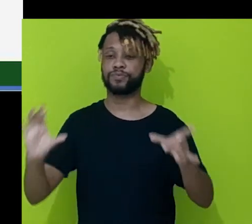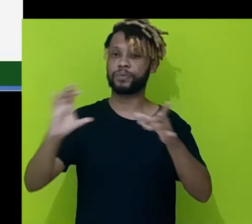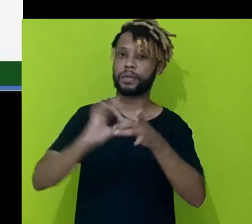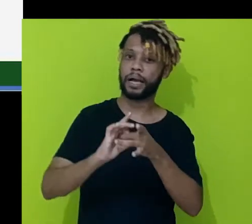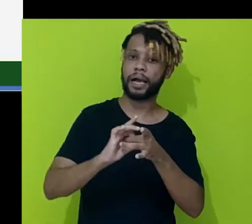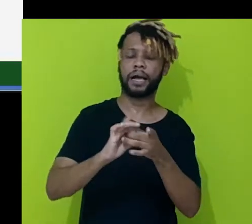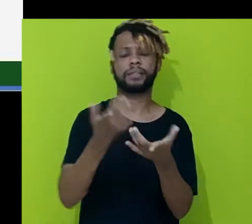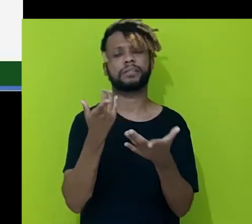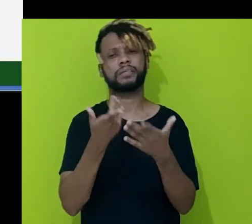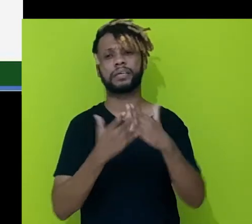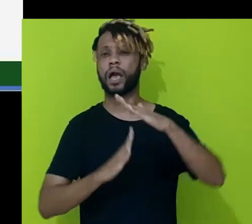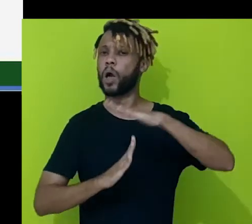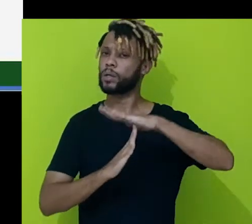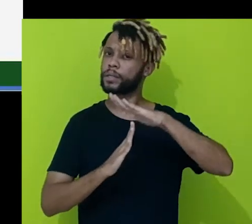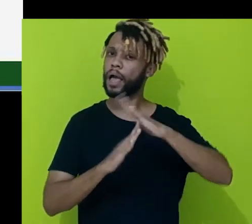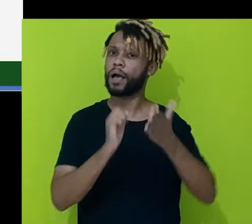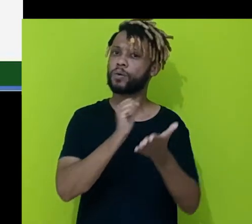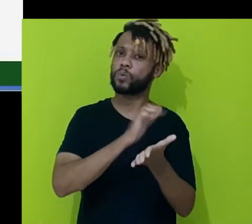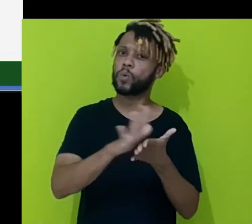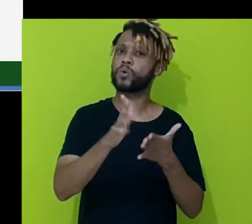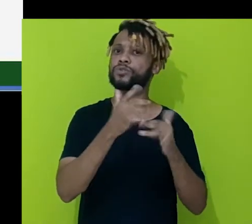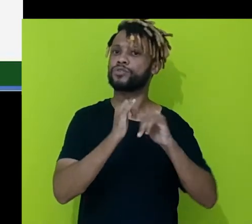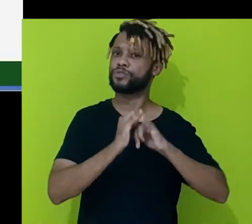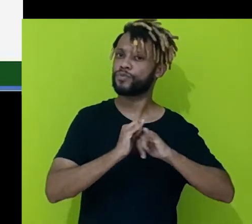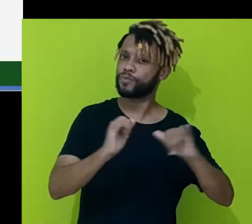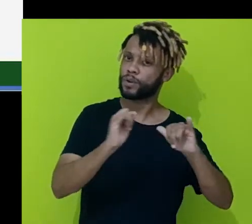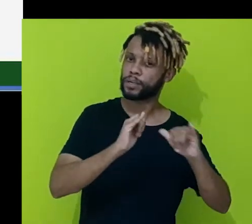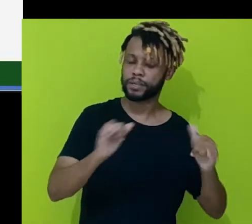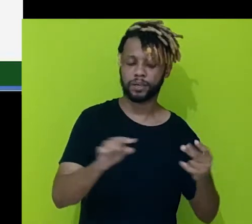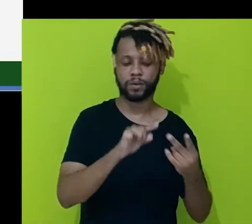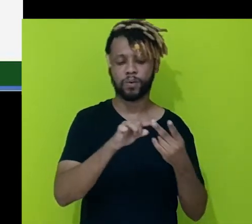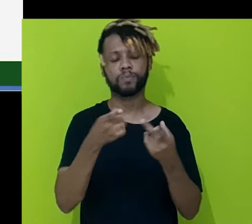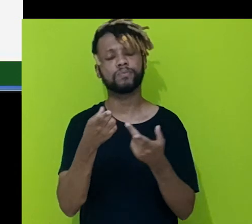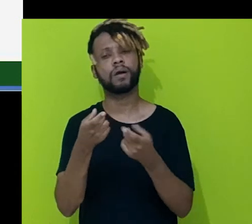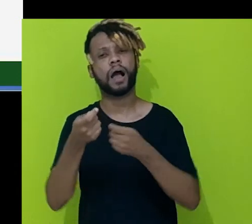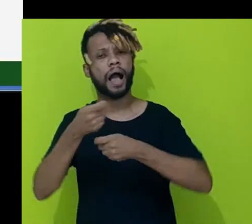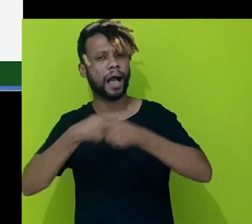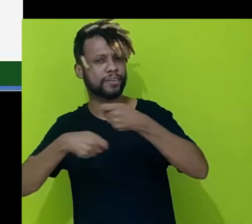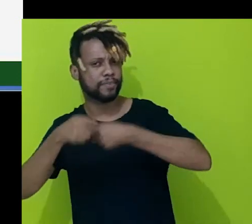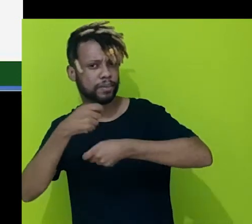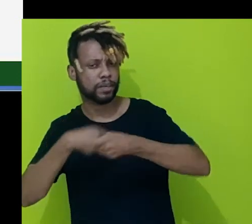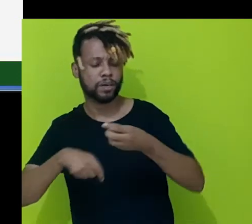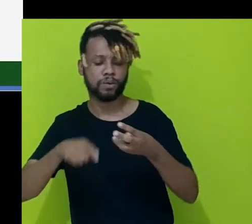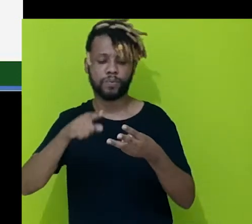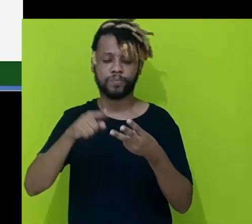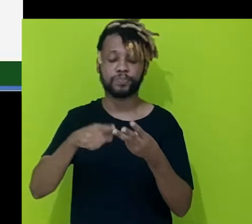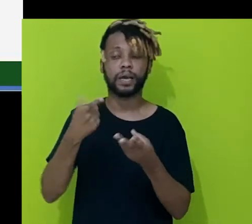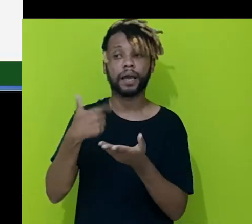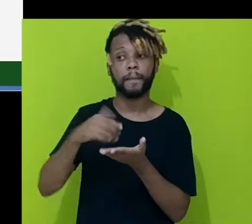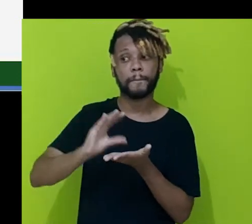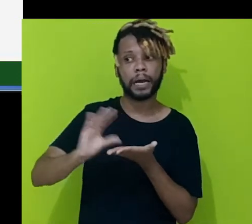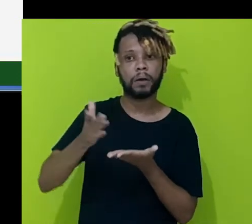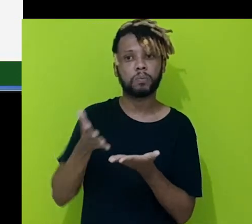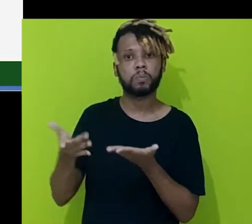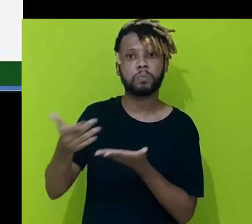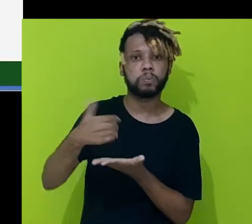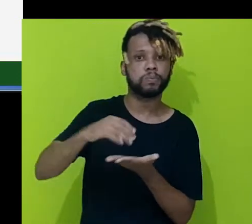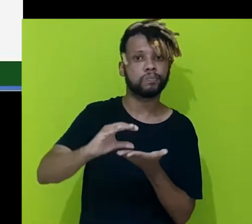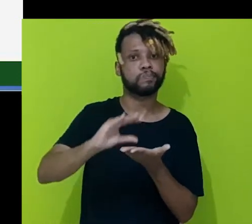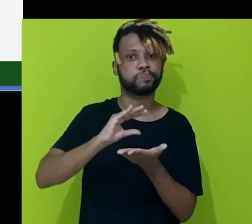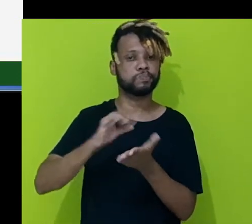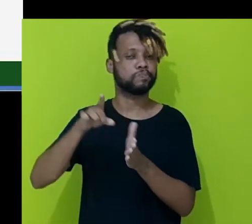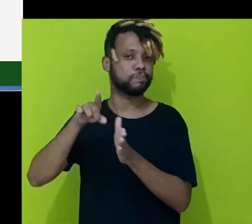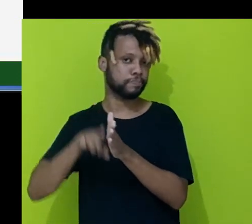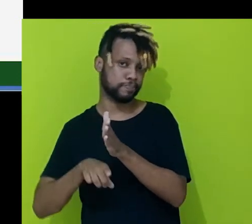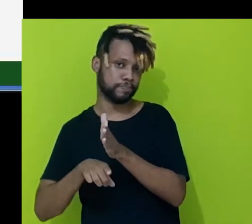de custos de divulgação, administração e remuneração de captação. Você pode diminuir